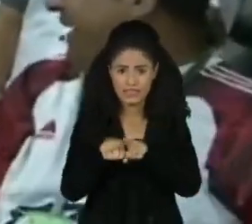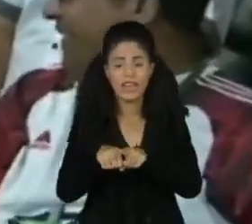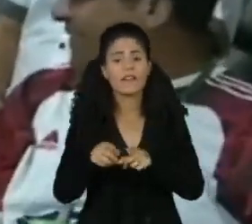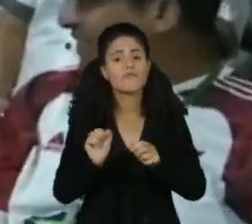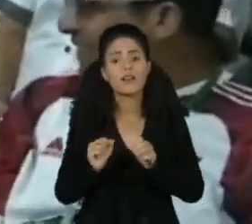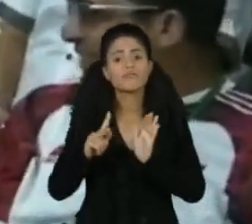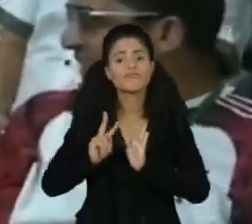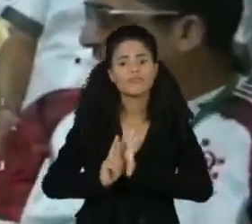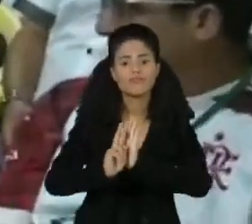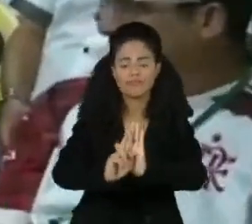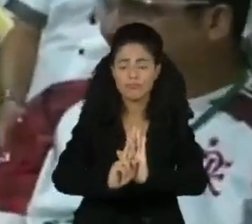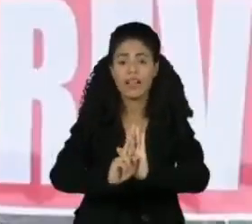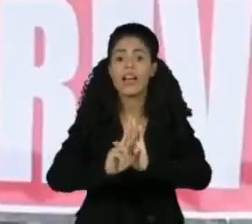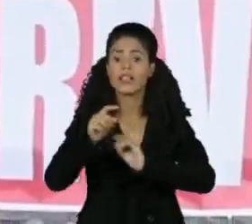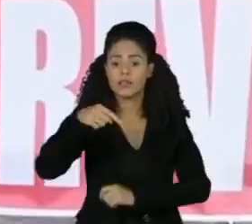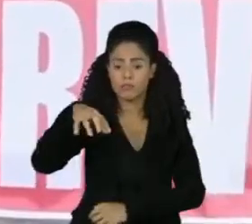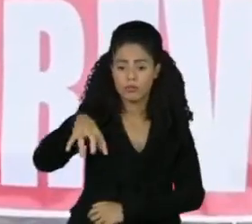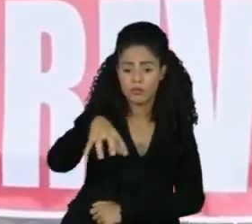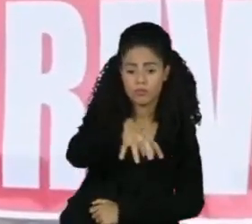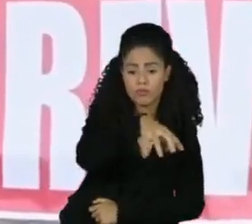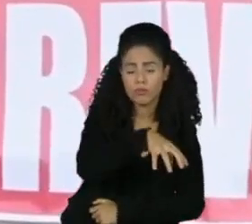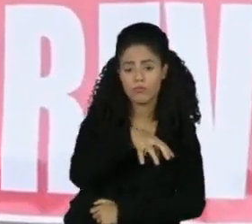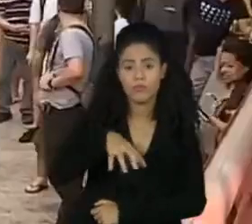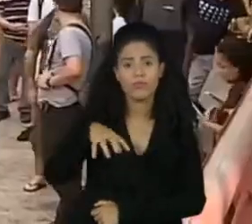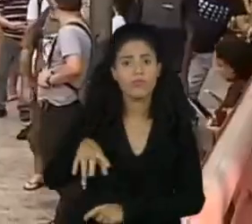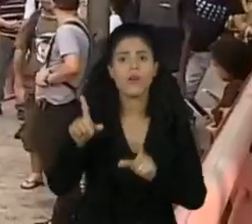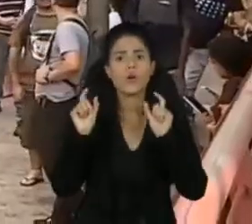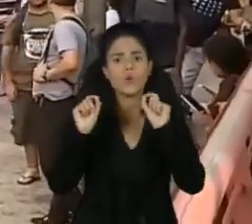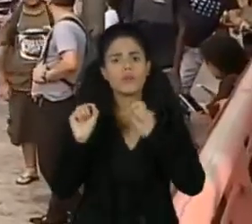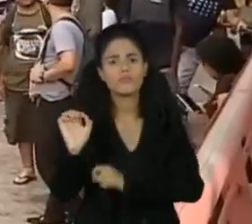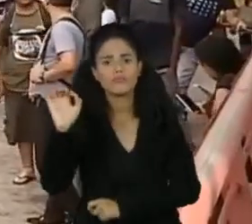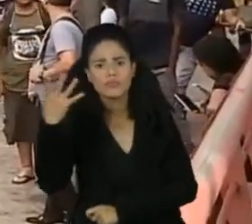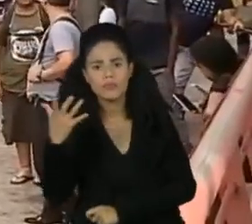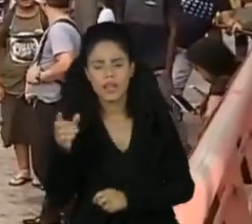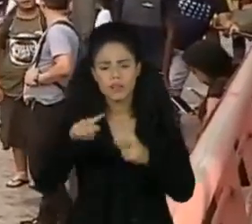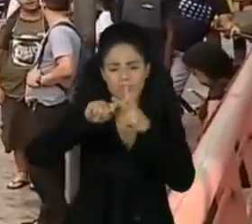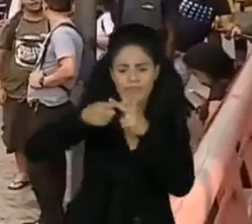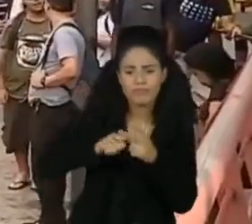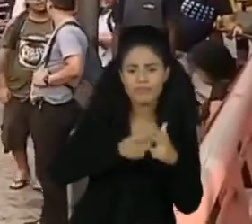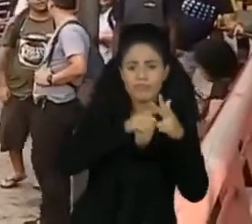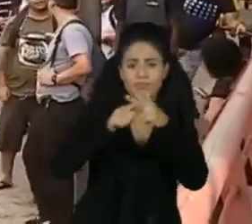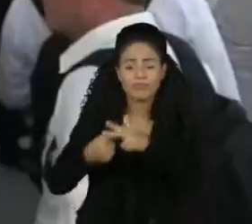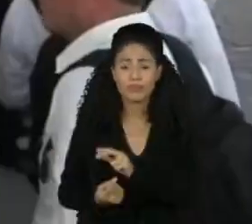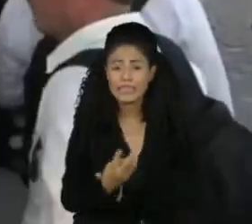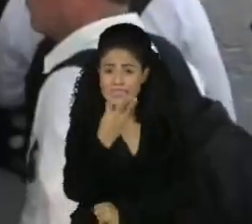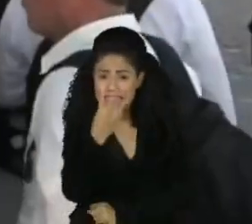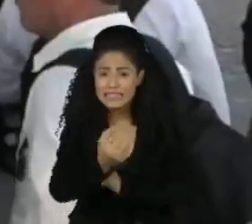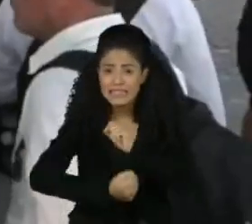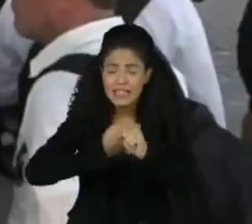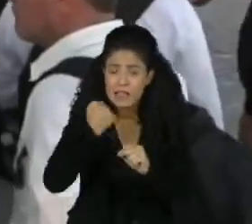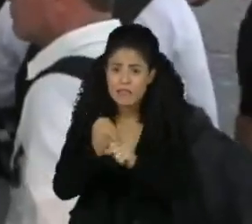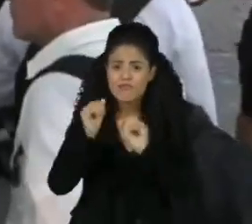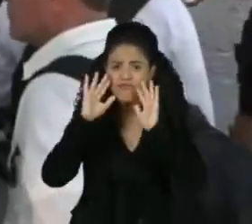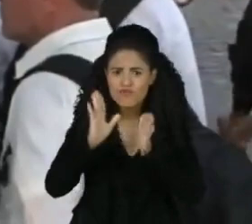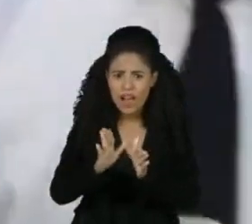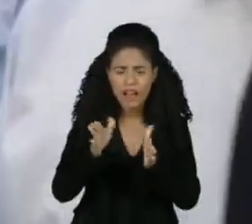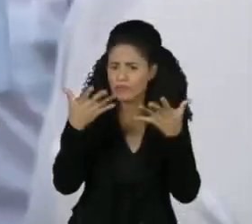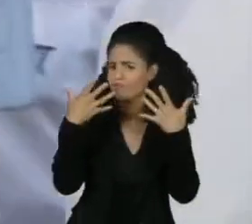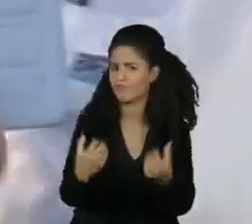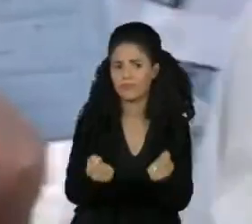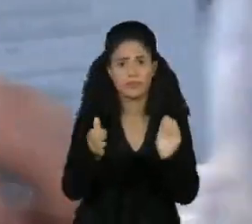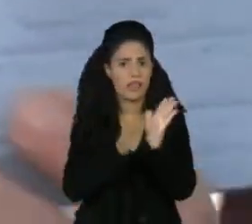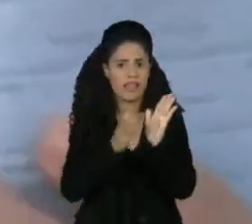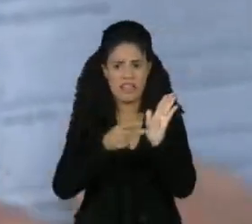que representa ainda Mesquita e Nilópolis A firma está sem reajuste há três anos e não aceitou a proposta